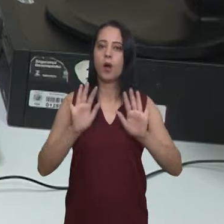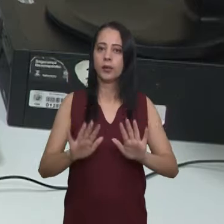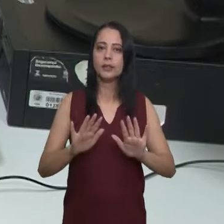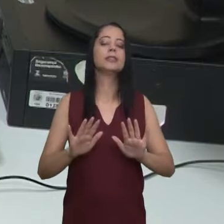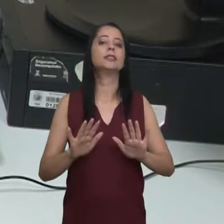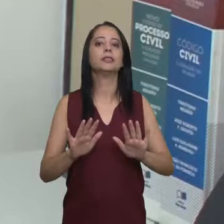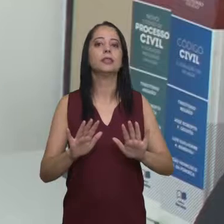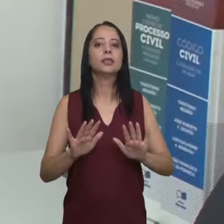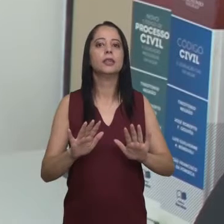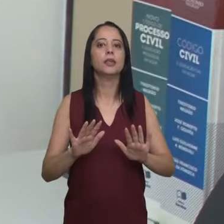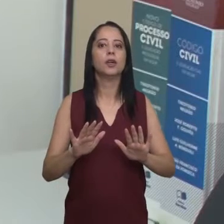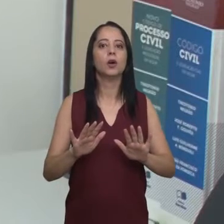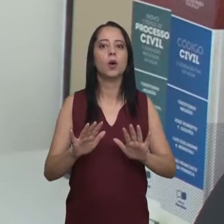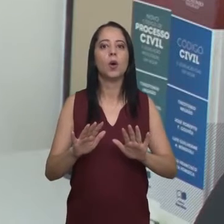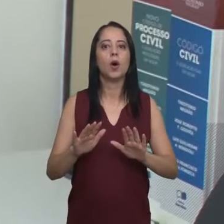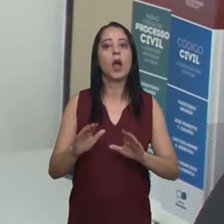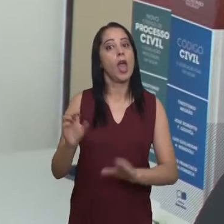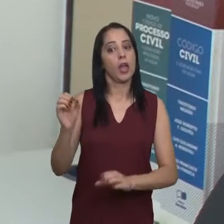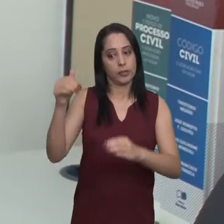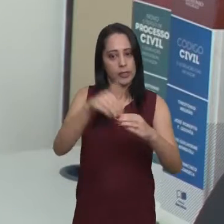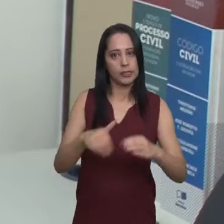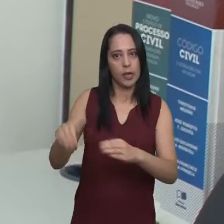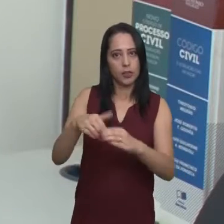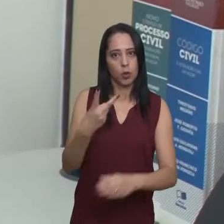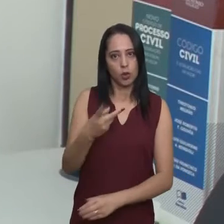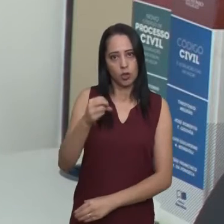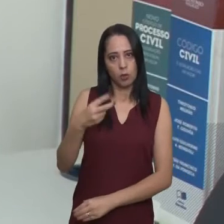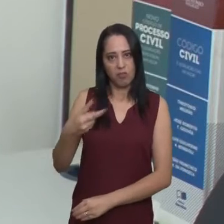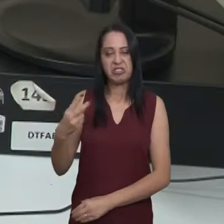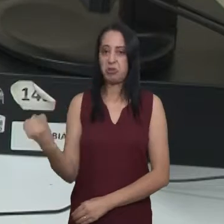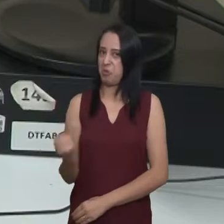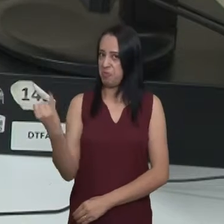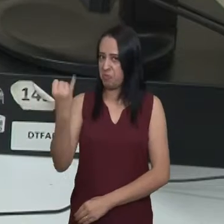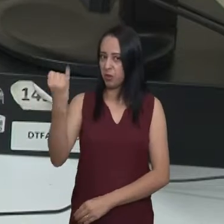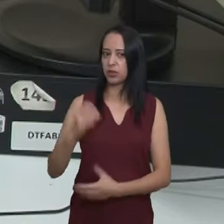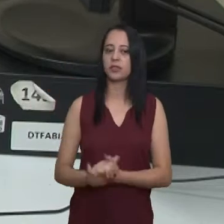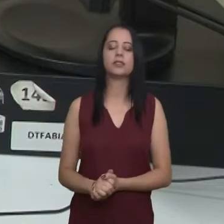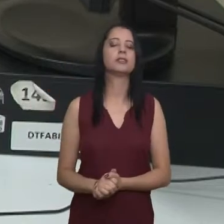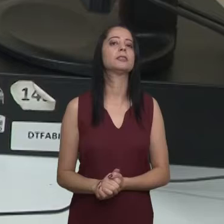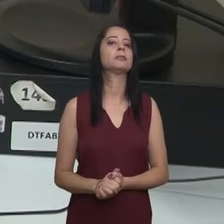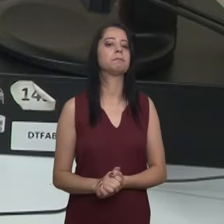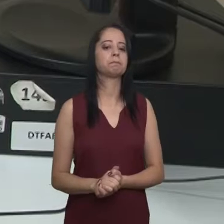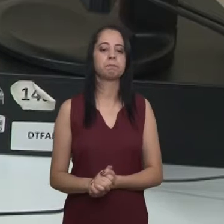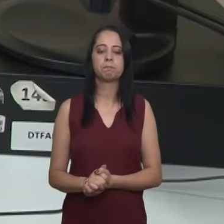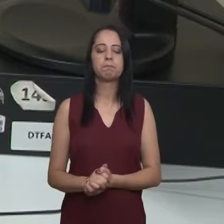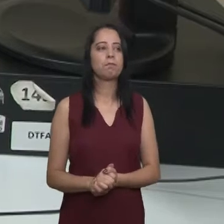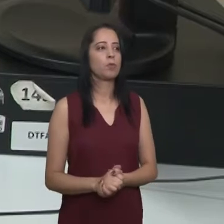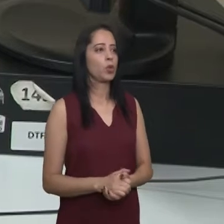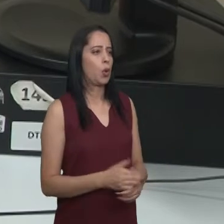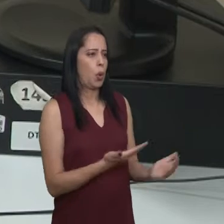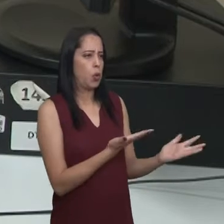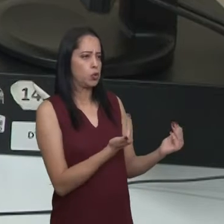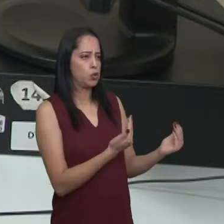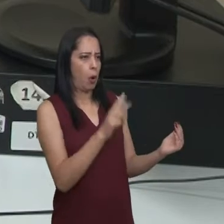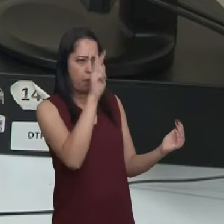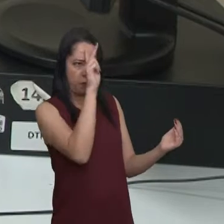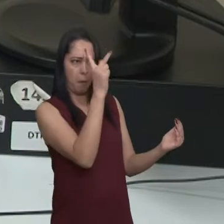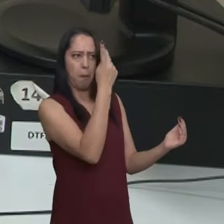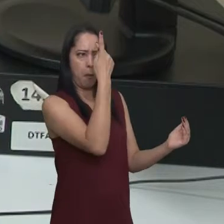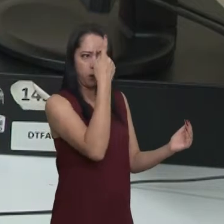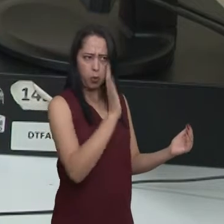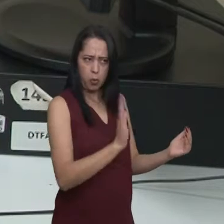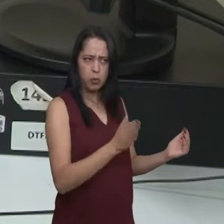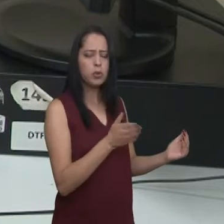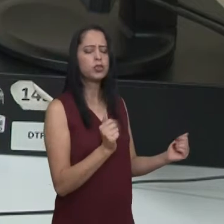novos eleitores terá grande destaque para as eleições desse ano. Os jovens mudou muito a mentalidade, né? Desde cedo